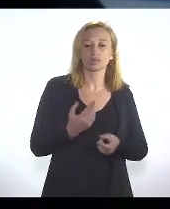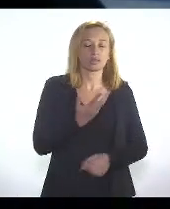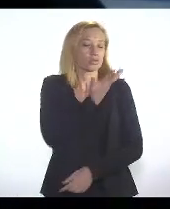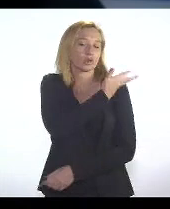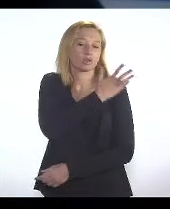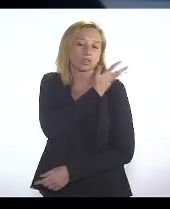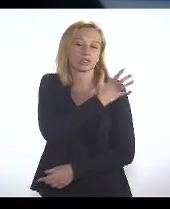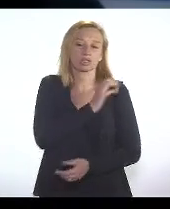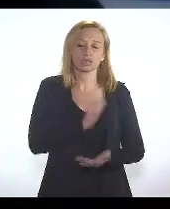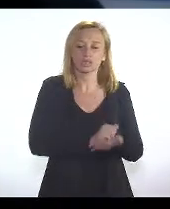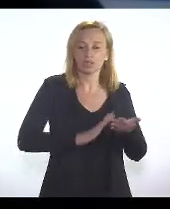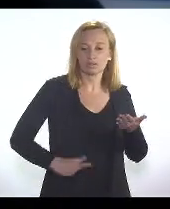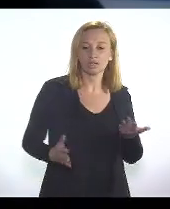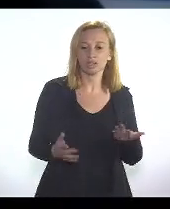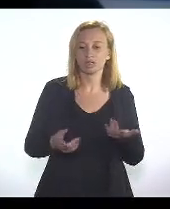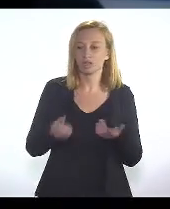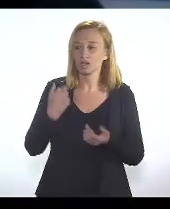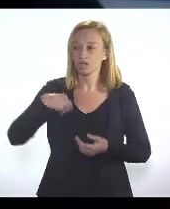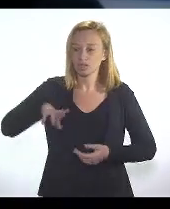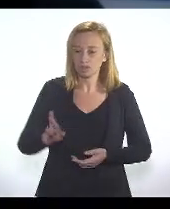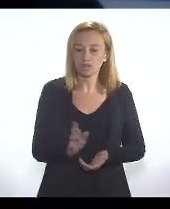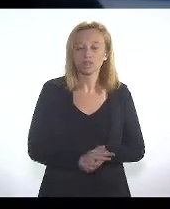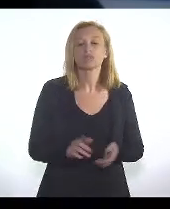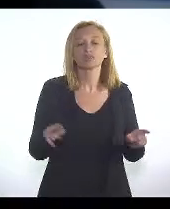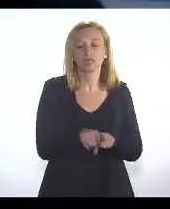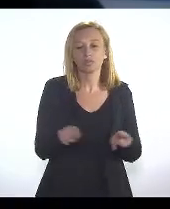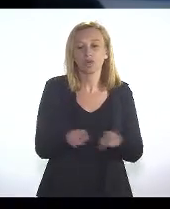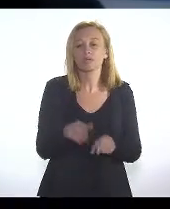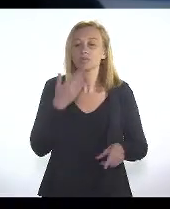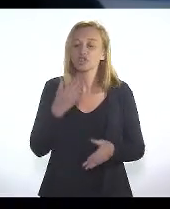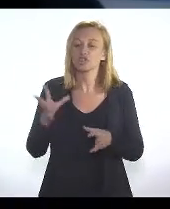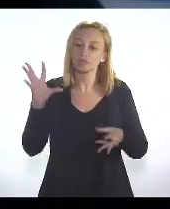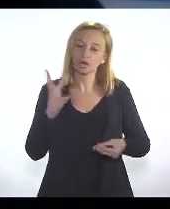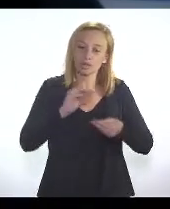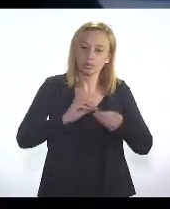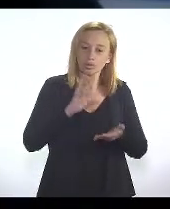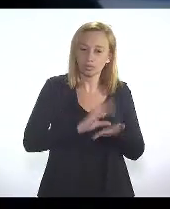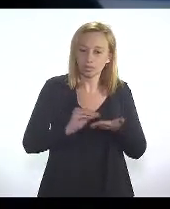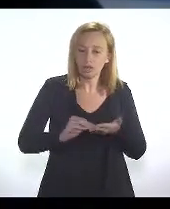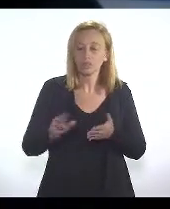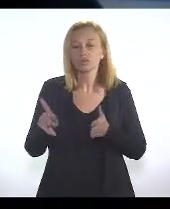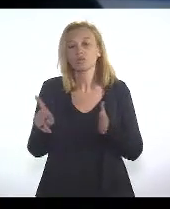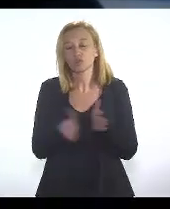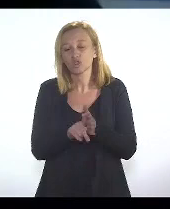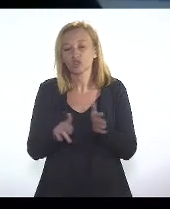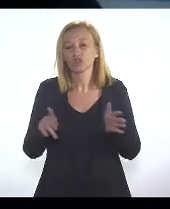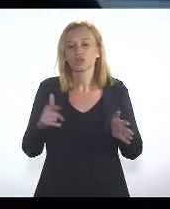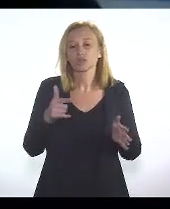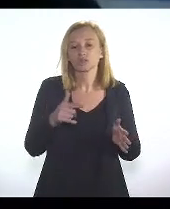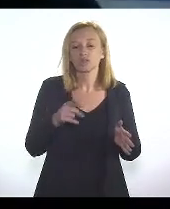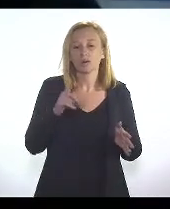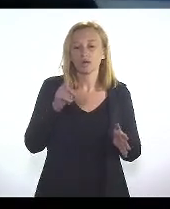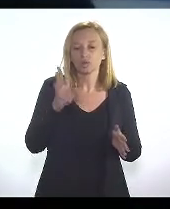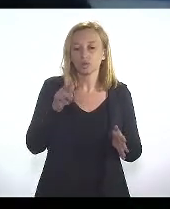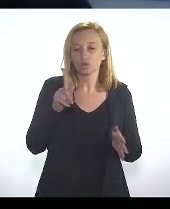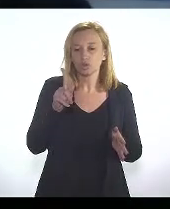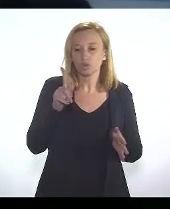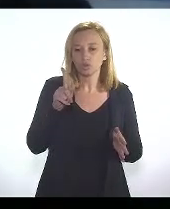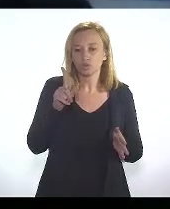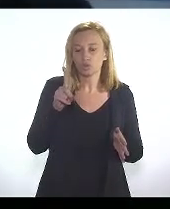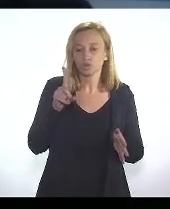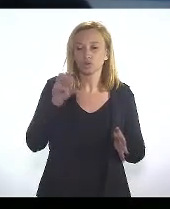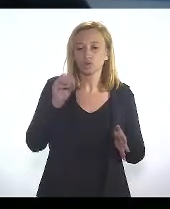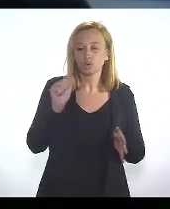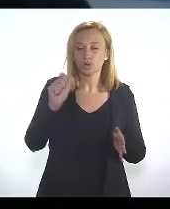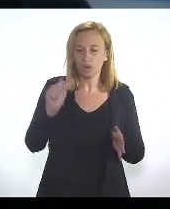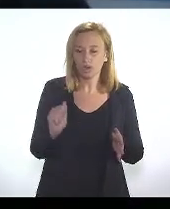último lugar, também pedir para incluir em pauta o projeto das doulas, o 4275,